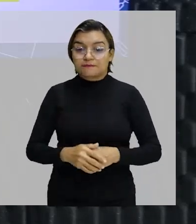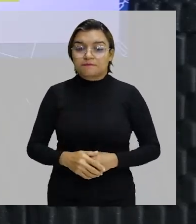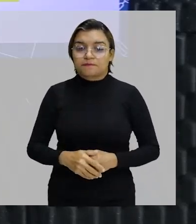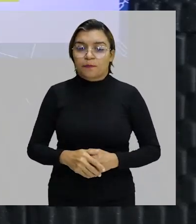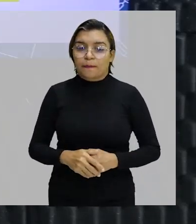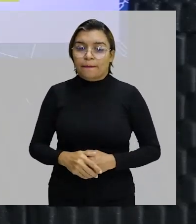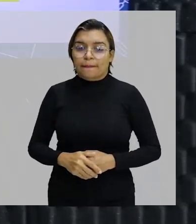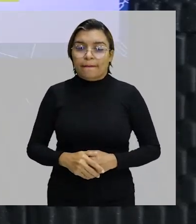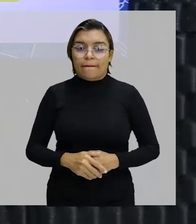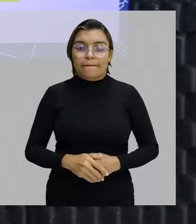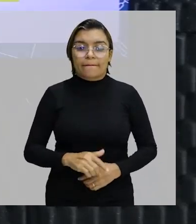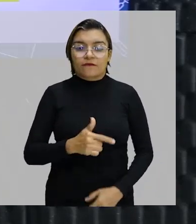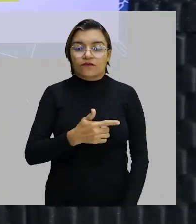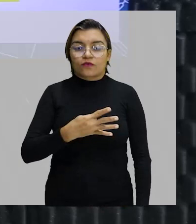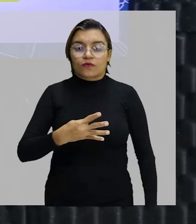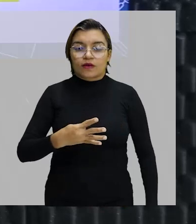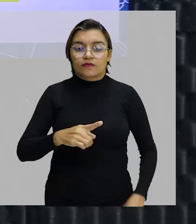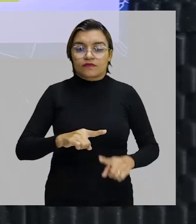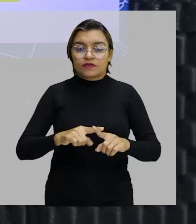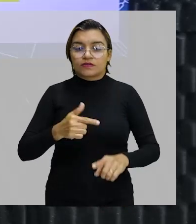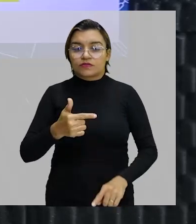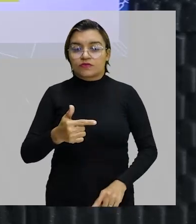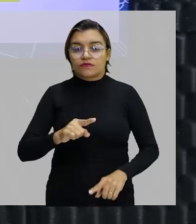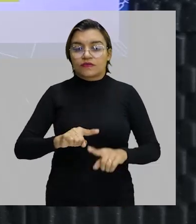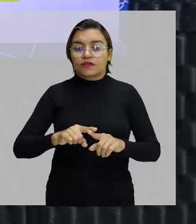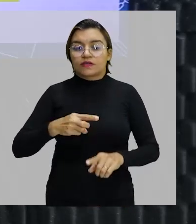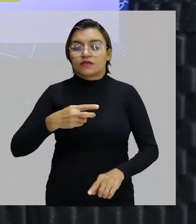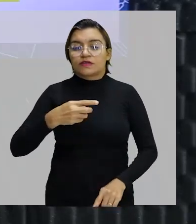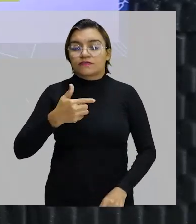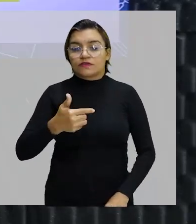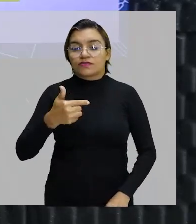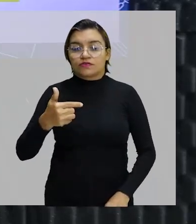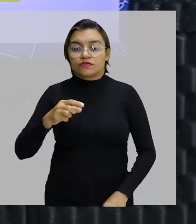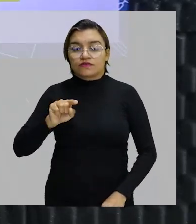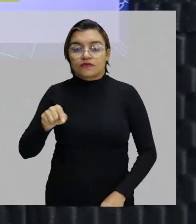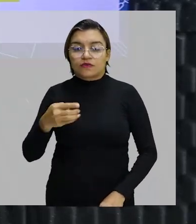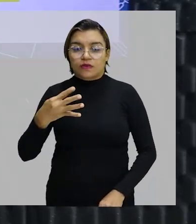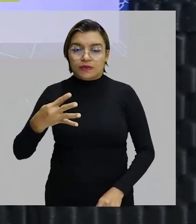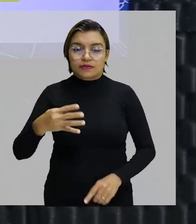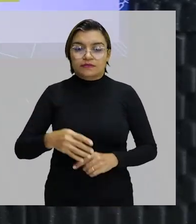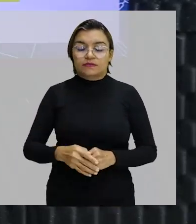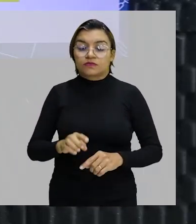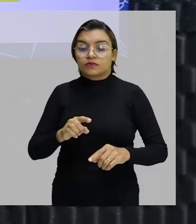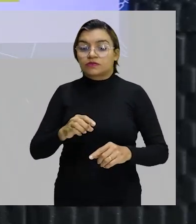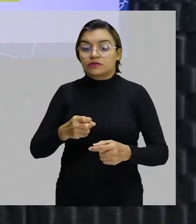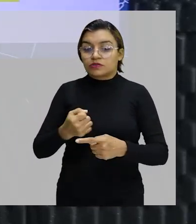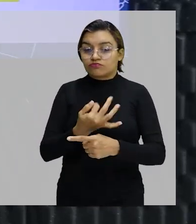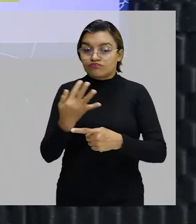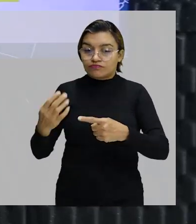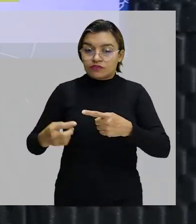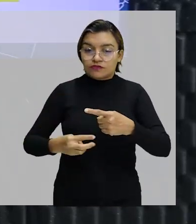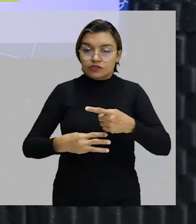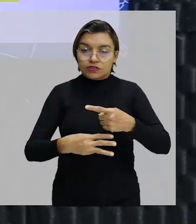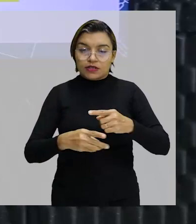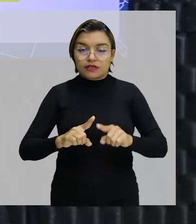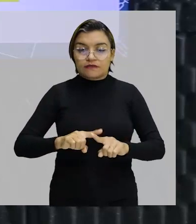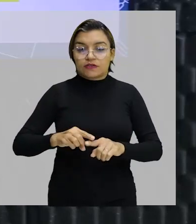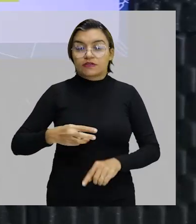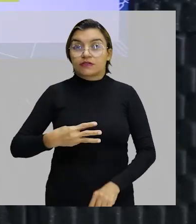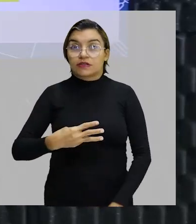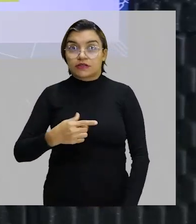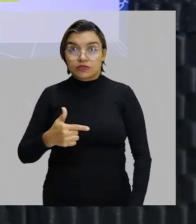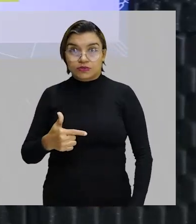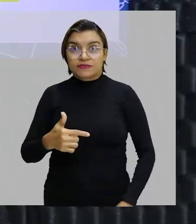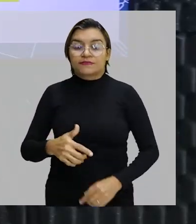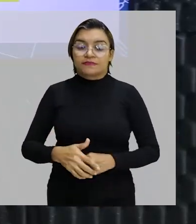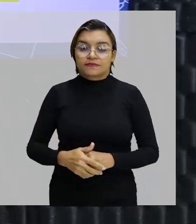turminha, 24 vezes 2 vezes 22,4, dividido por 3 vezes